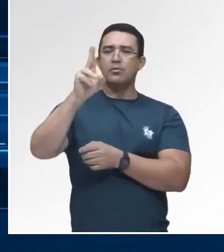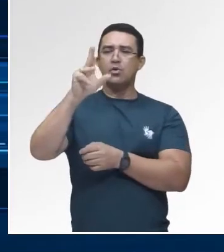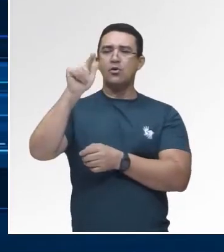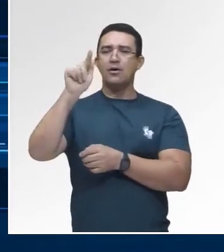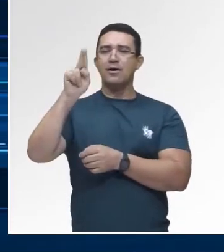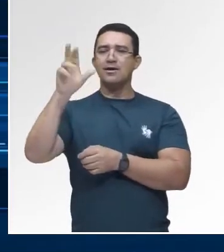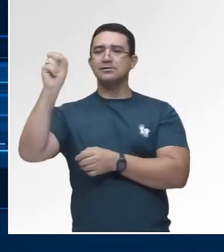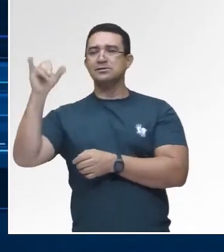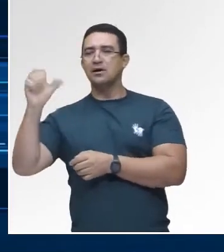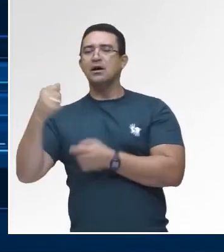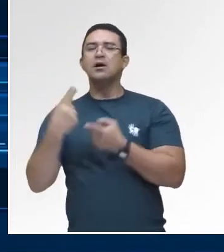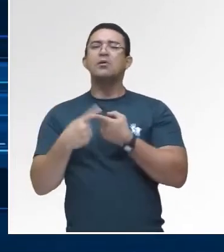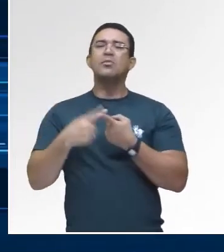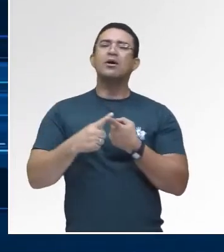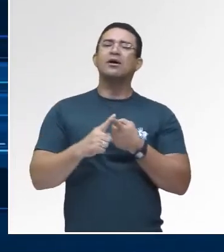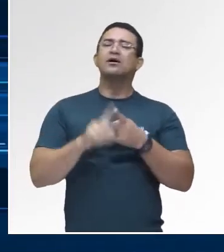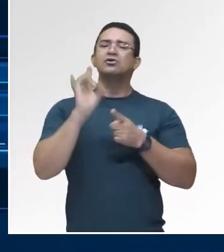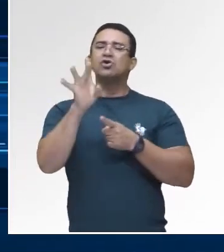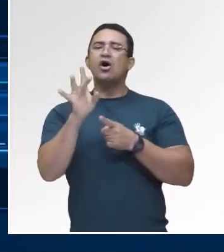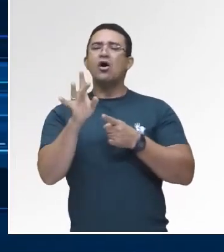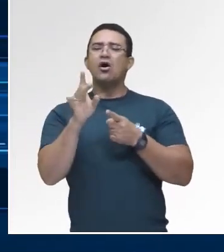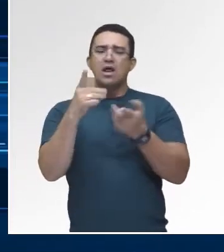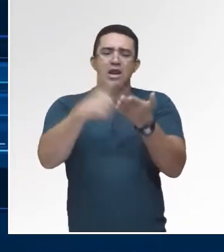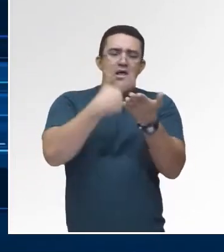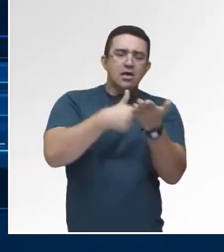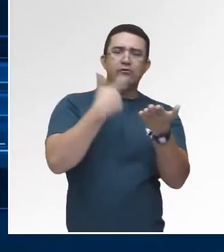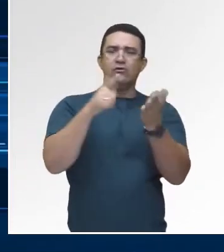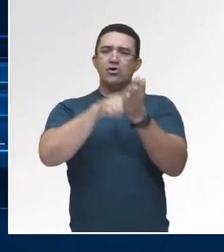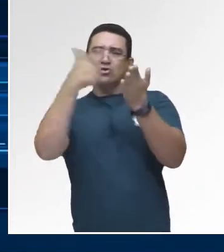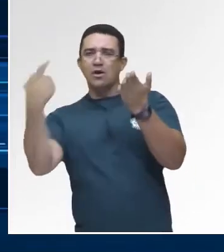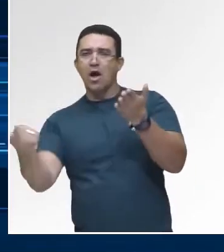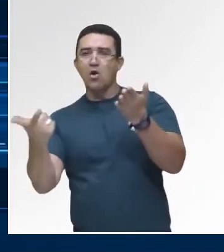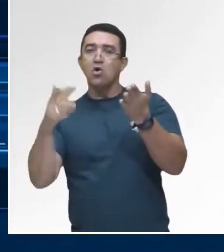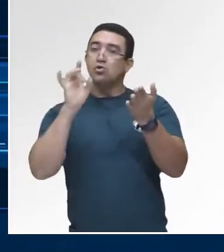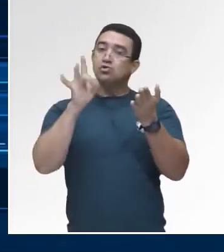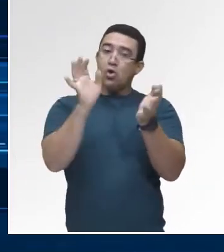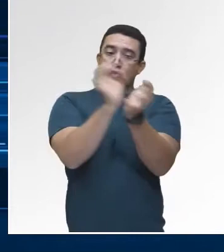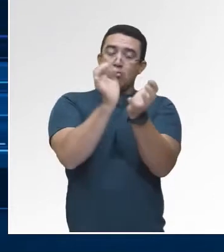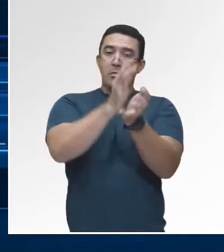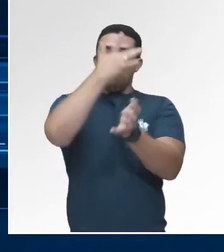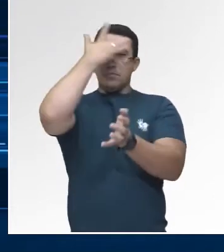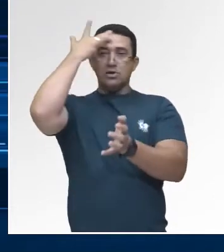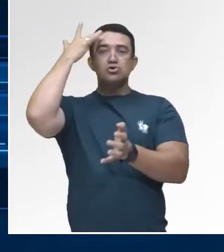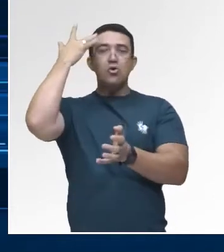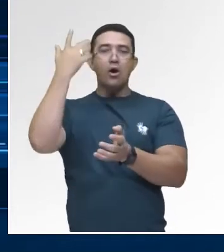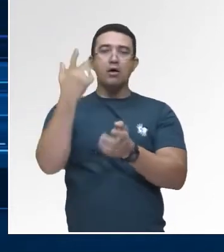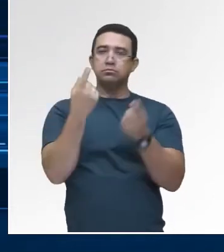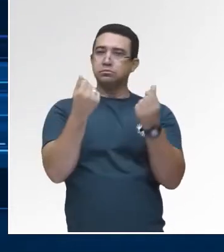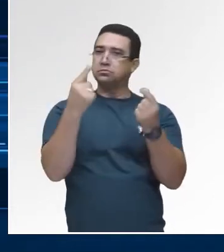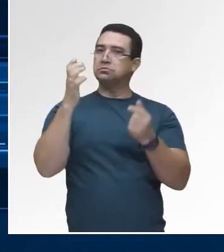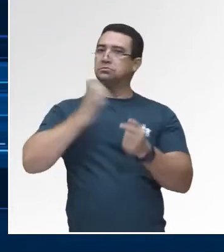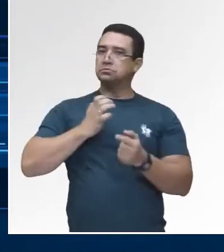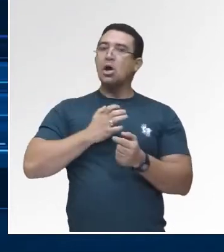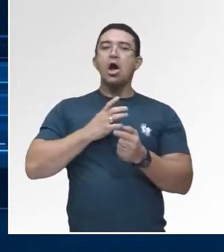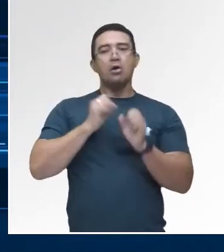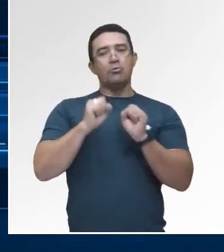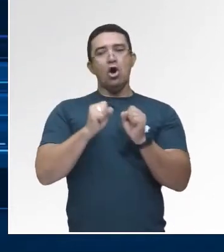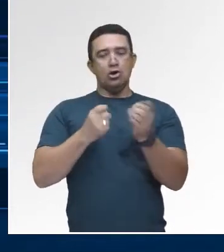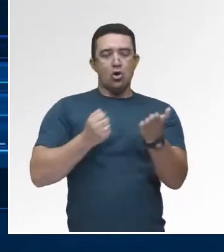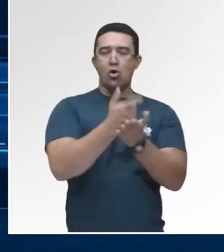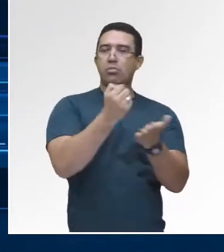tinha dinheiro para comprar esses livros. Não existia ainda, nessa época, a imprensa para